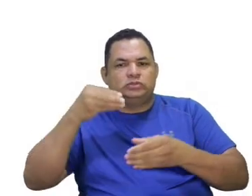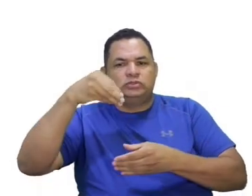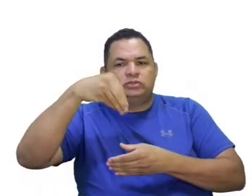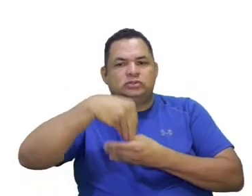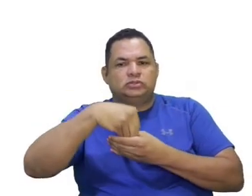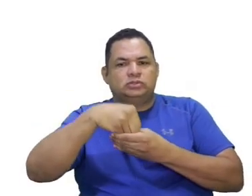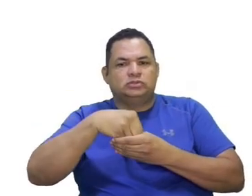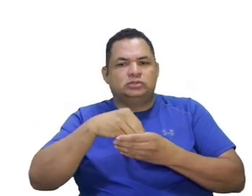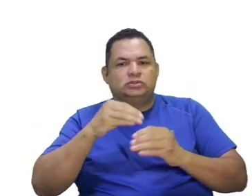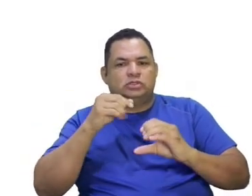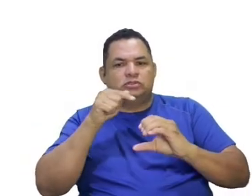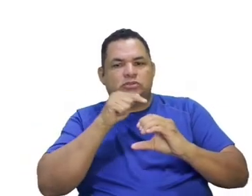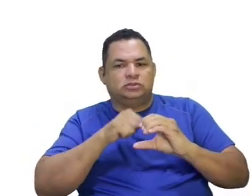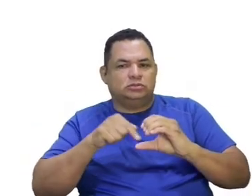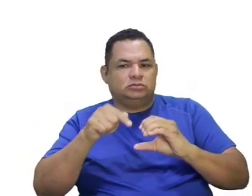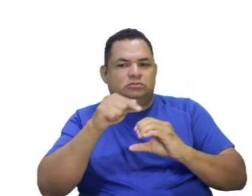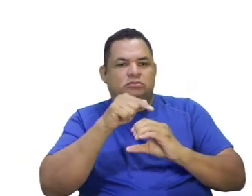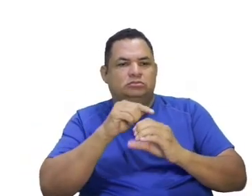das células.